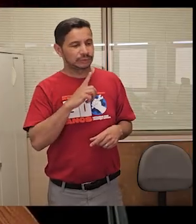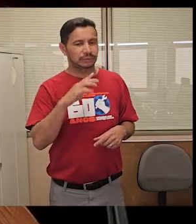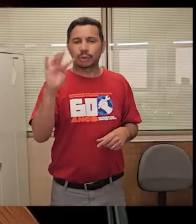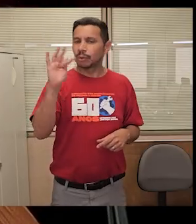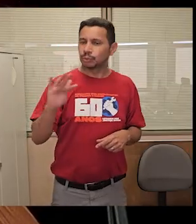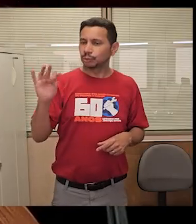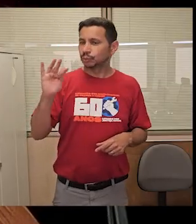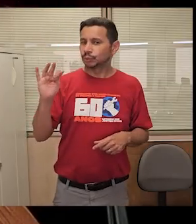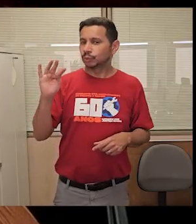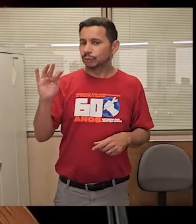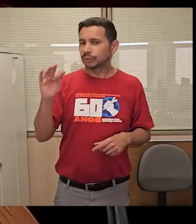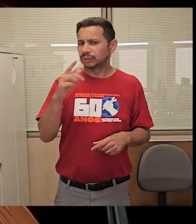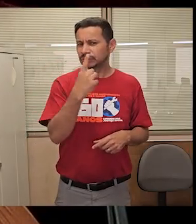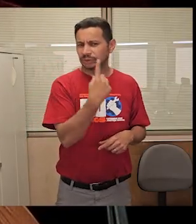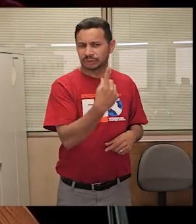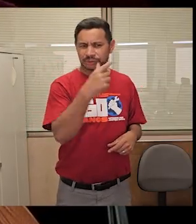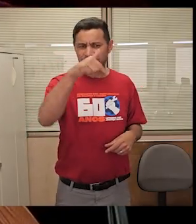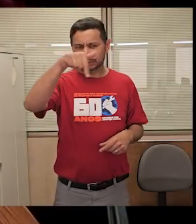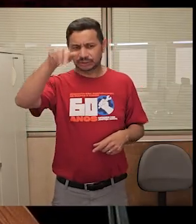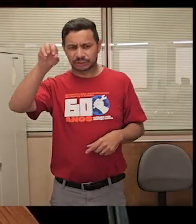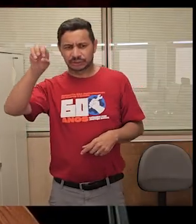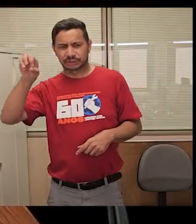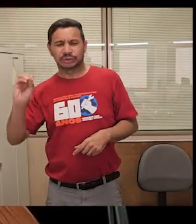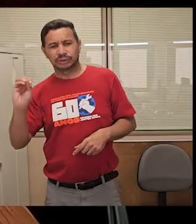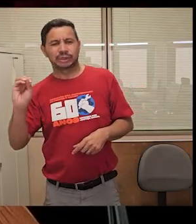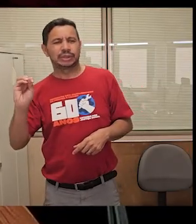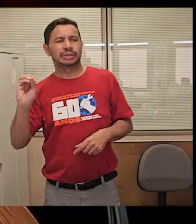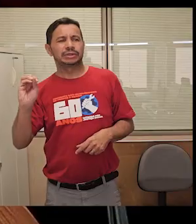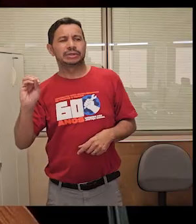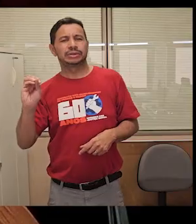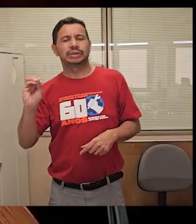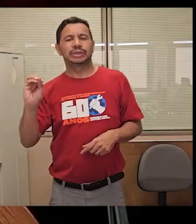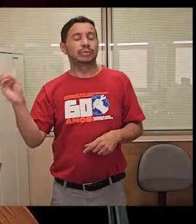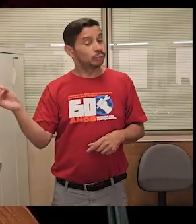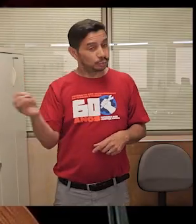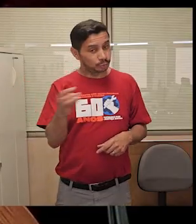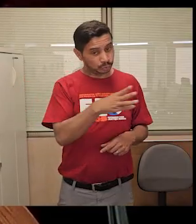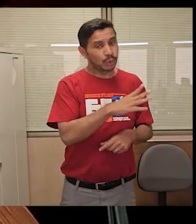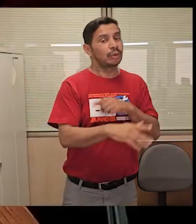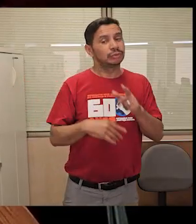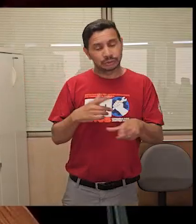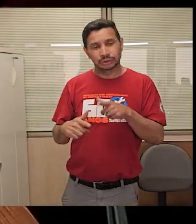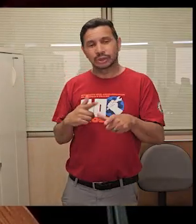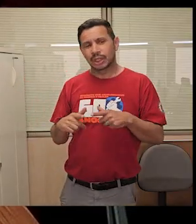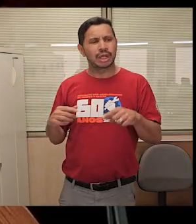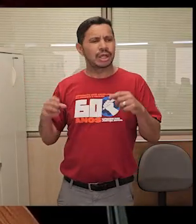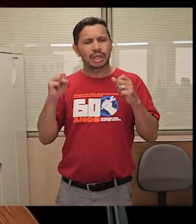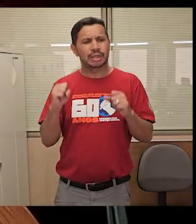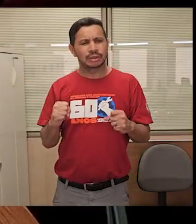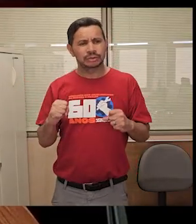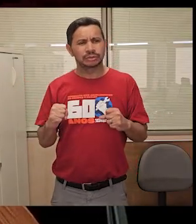desse fórum, 170 milhões de novos postos de trabalho que poderão ser